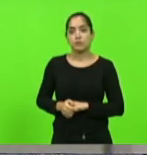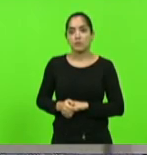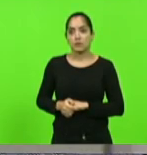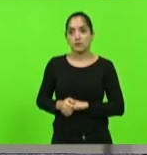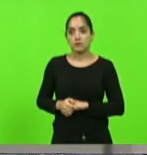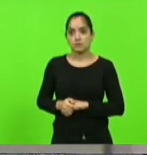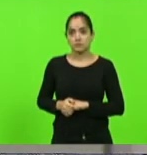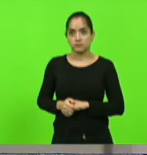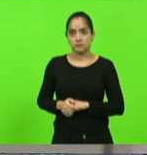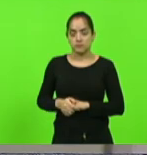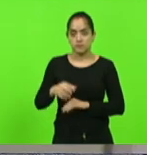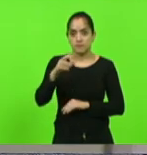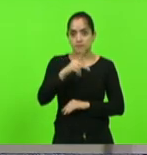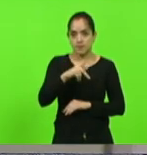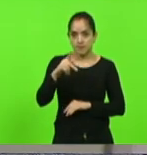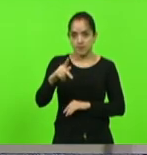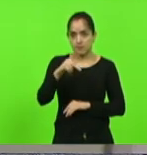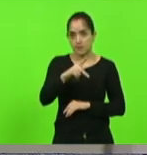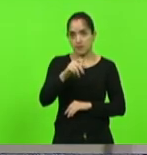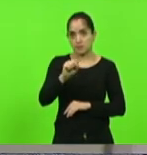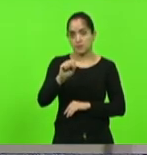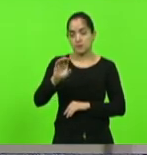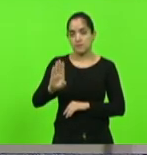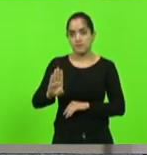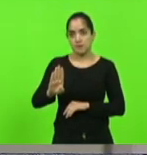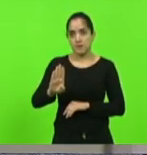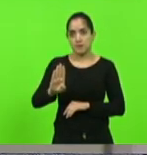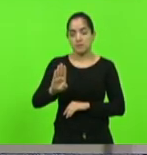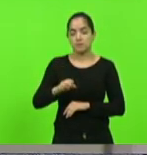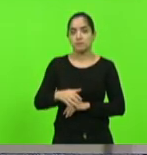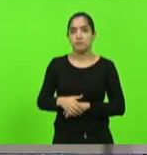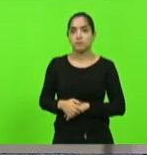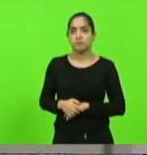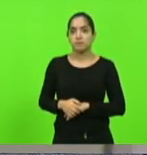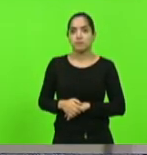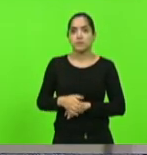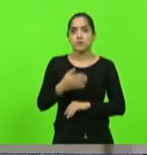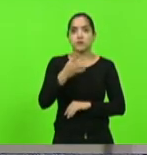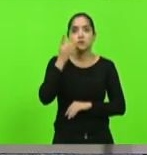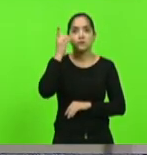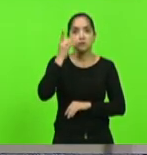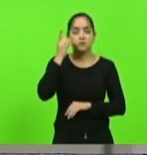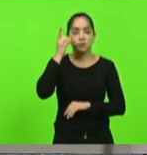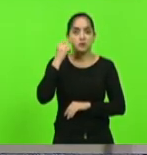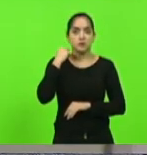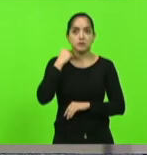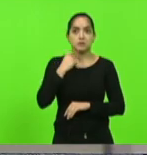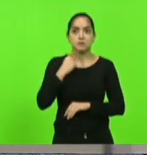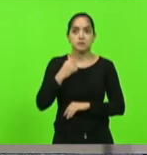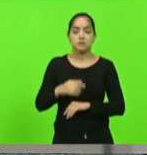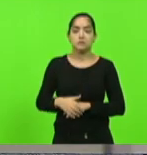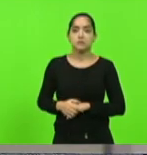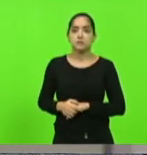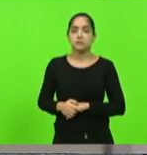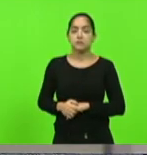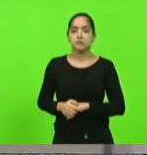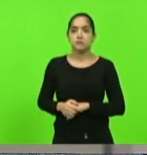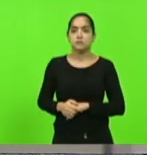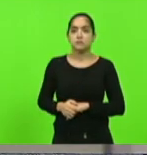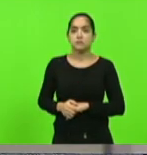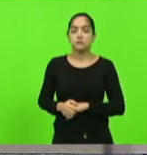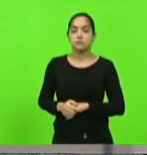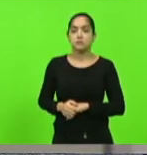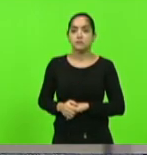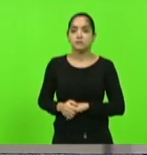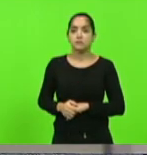bloco PP PSB e aí eu vejo aqui o deputado Silvio Drevich escrito por 7 minutos e 30